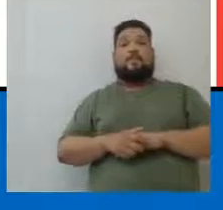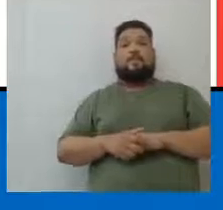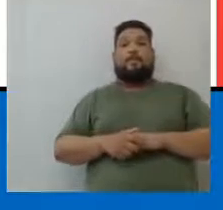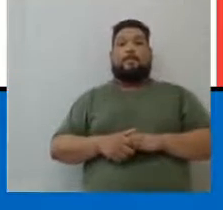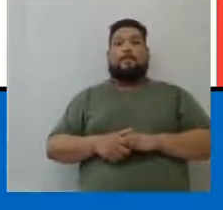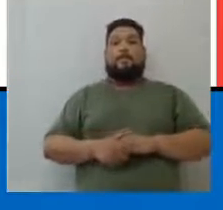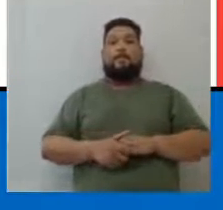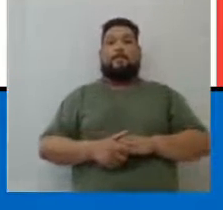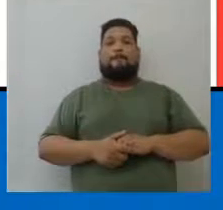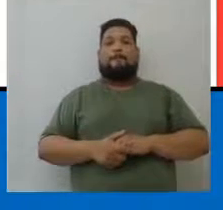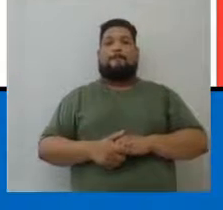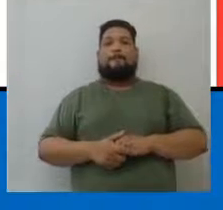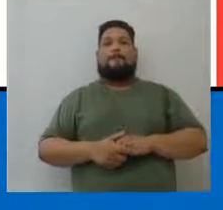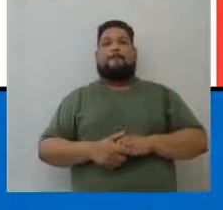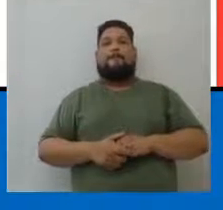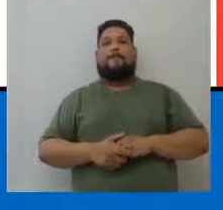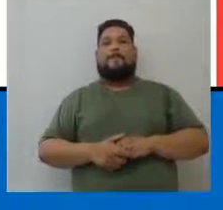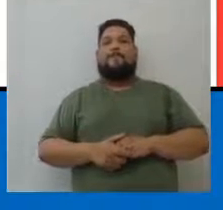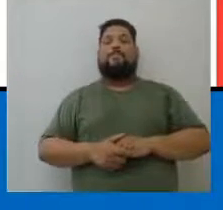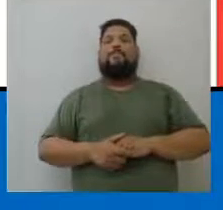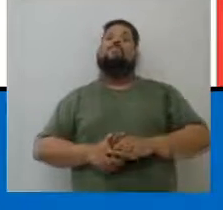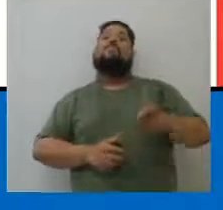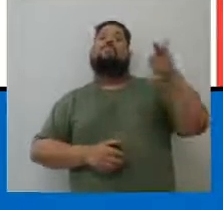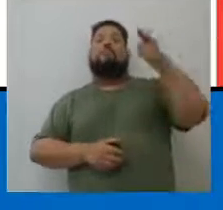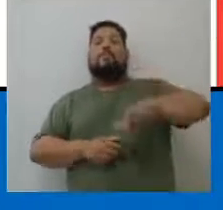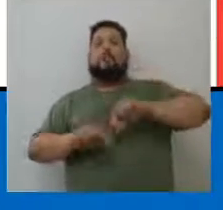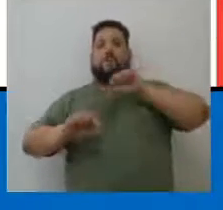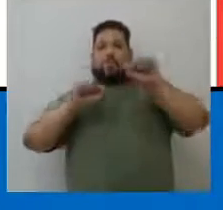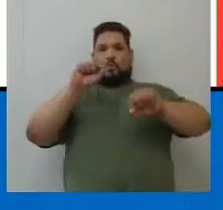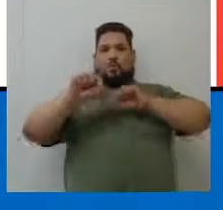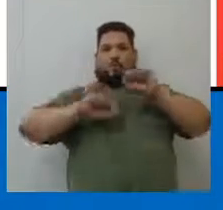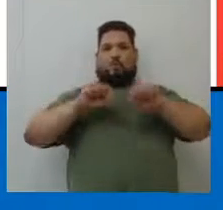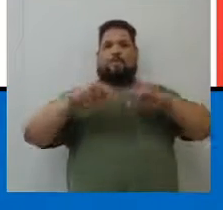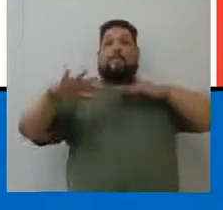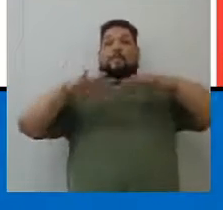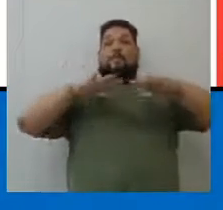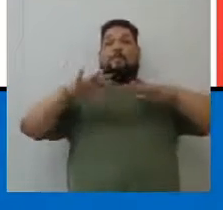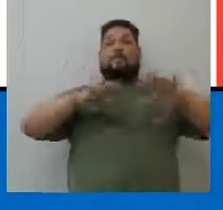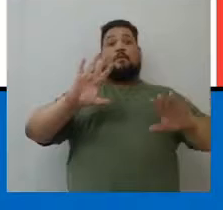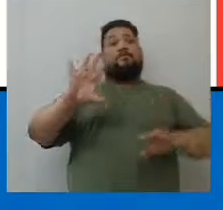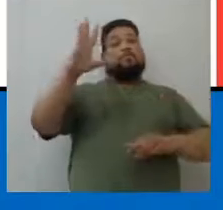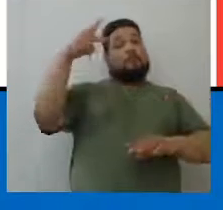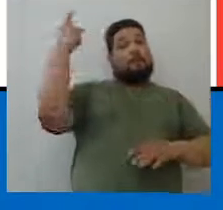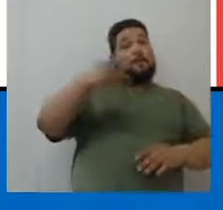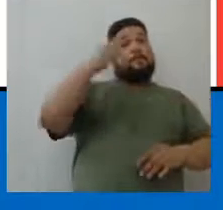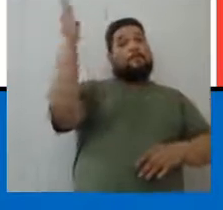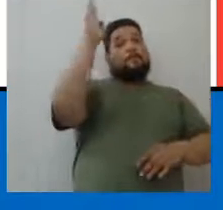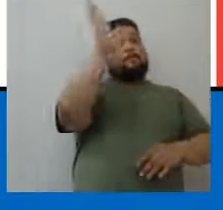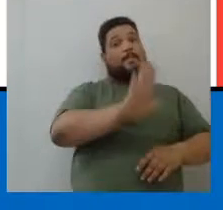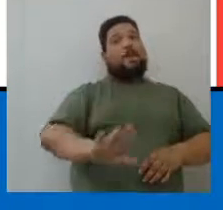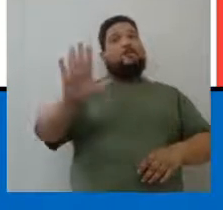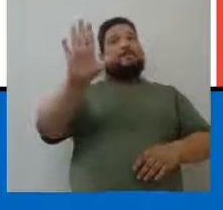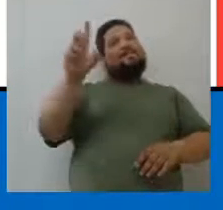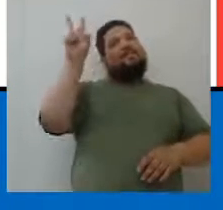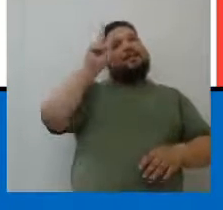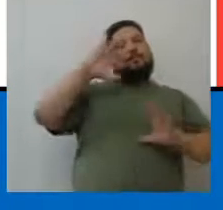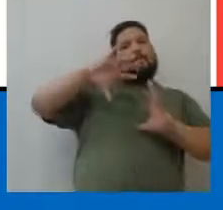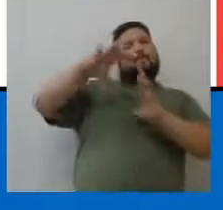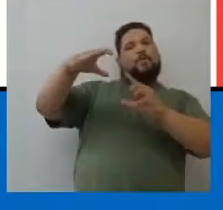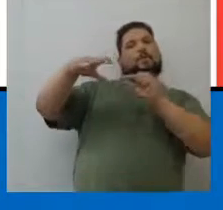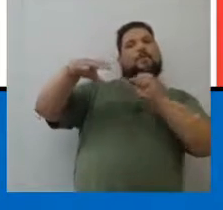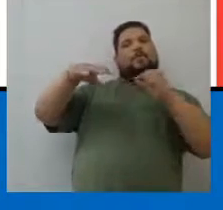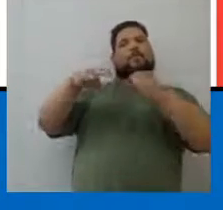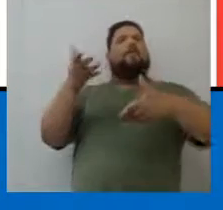Ó, uma outra coisa também que a gente vai ver são os movimentos que aconteceram aqui no Brasil, tá? Então, o mundo inteiro tá interagindo com